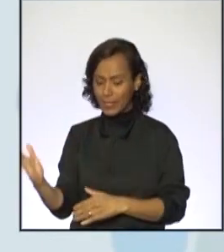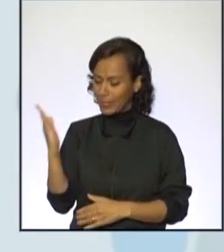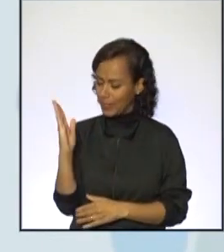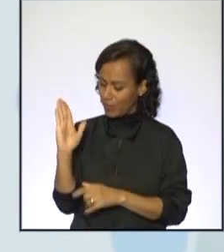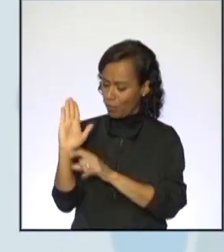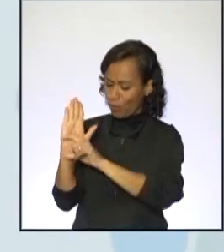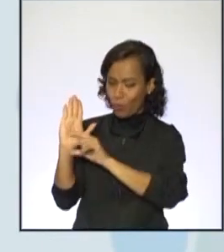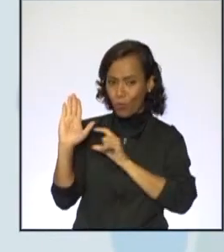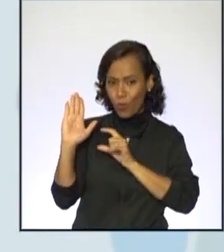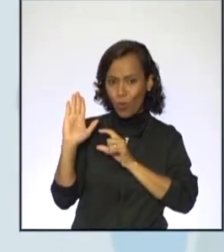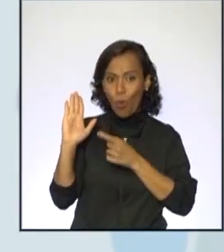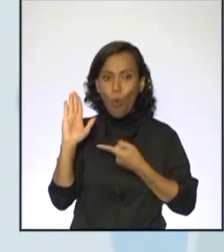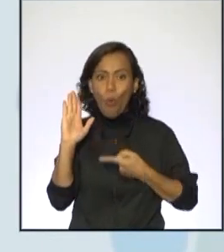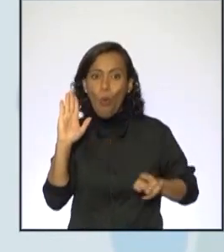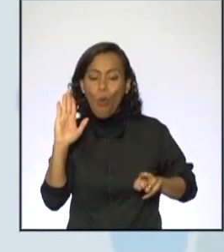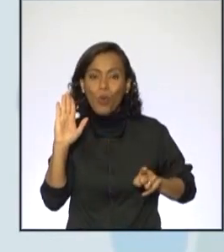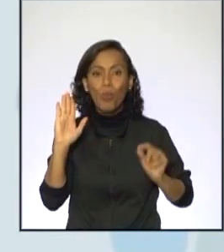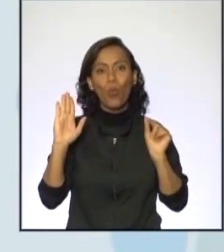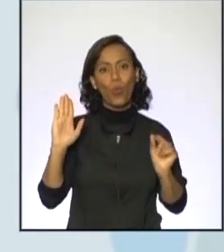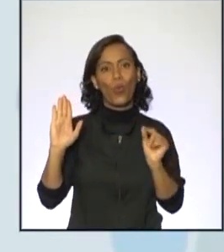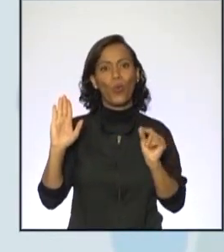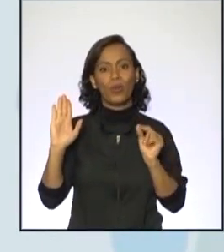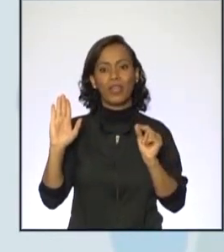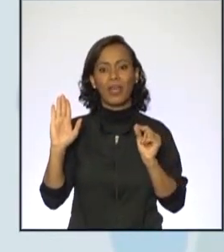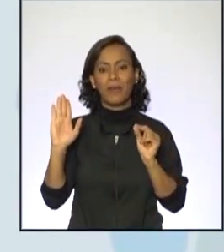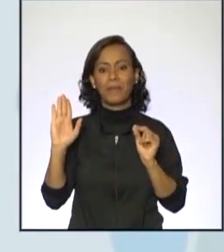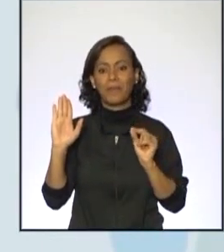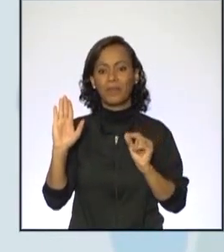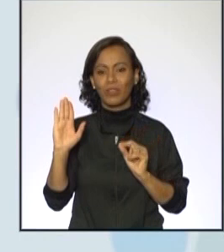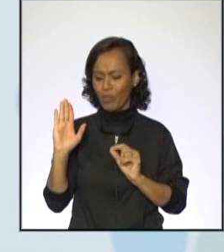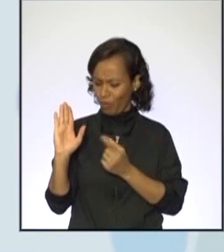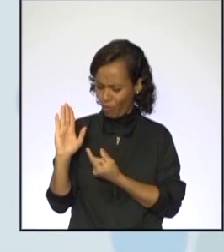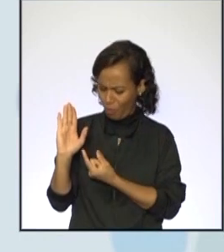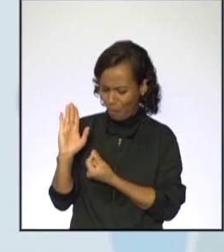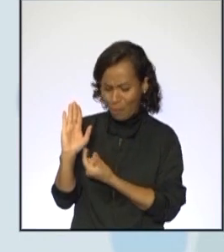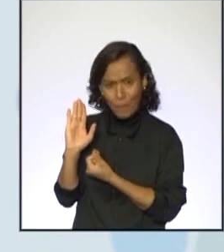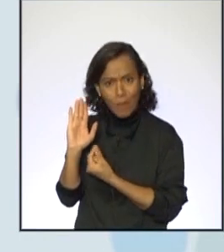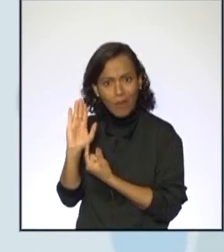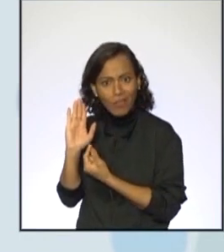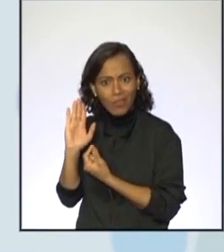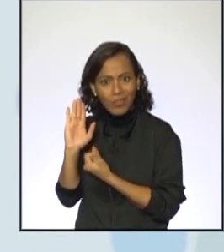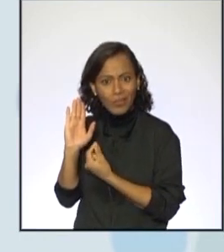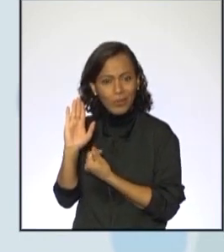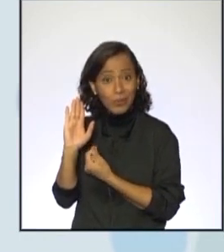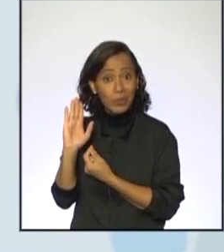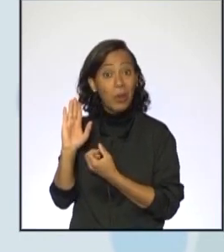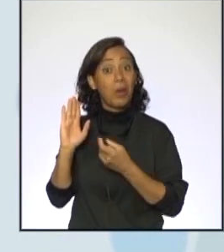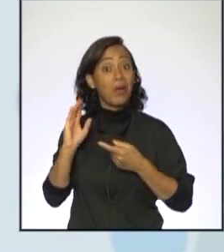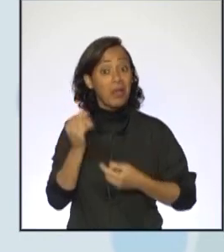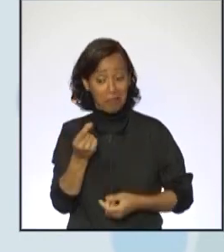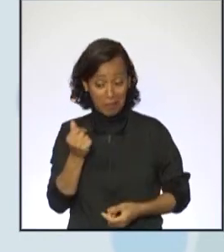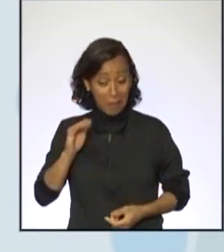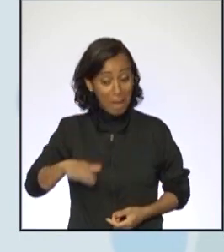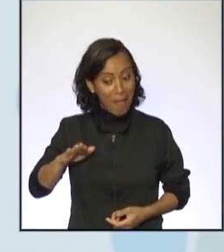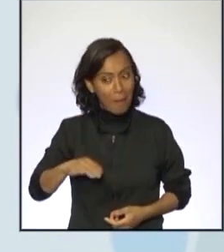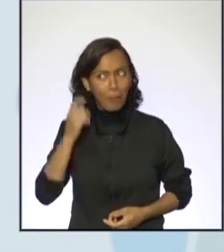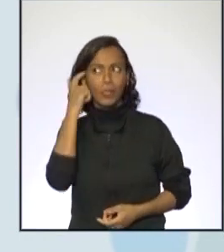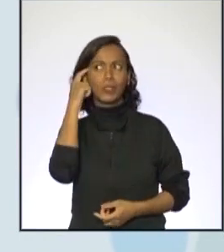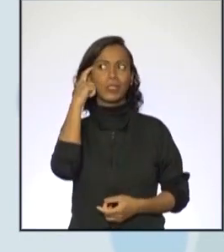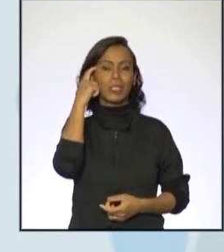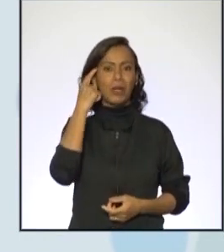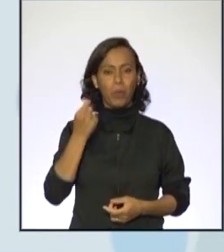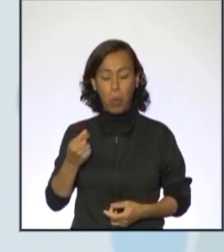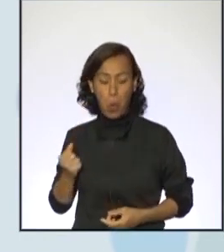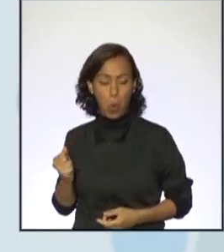da foto, tá? Dos fones de ouvido. O preço, porque o preço é uma coisa bem importante que a gente pensa logo. E não é